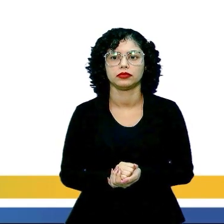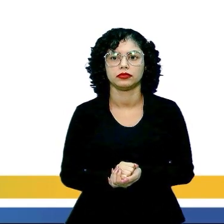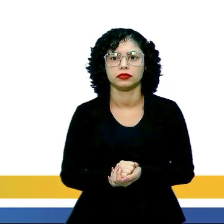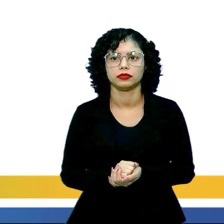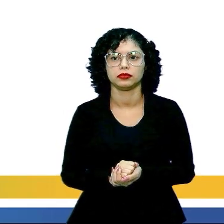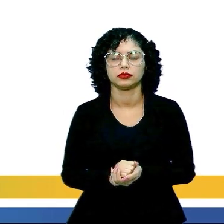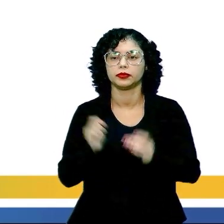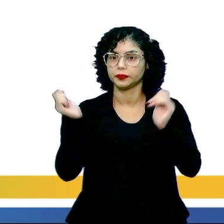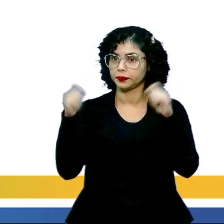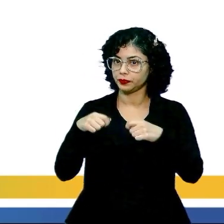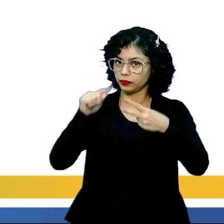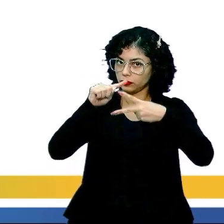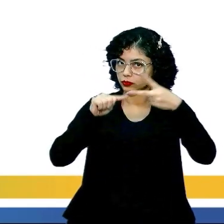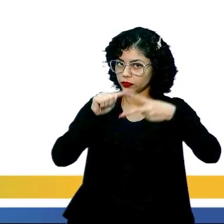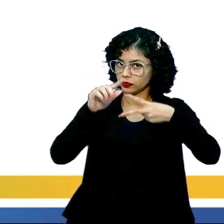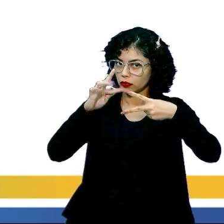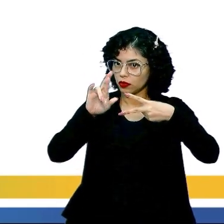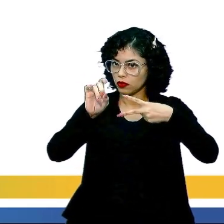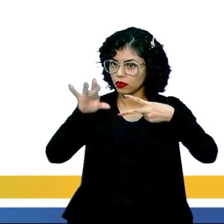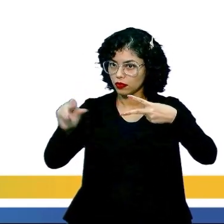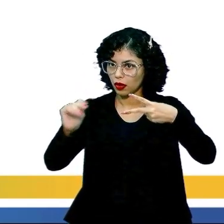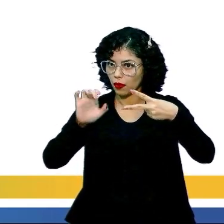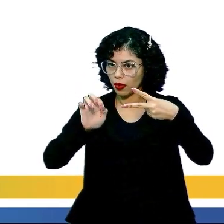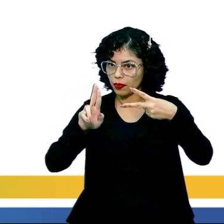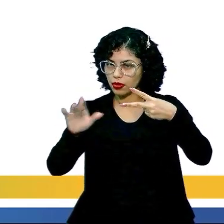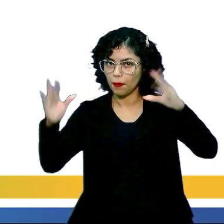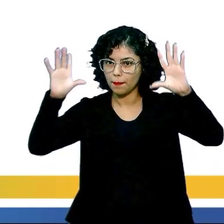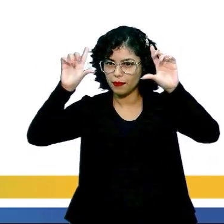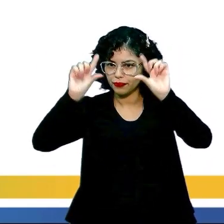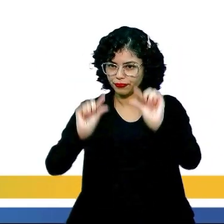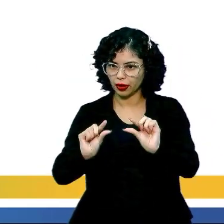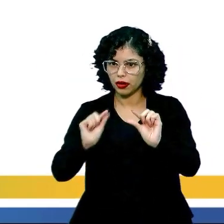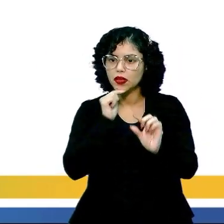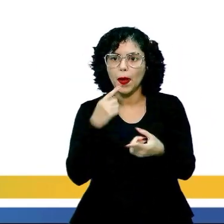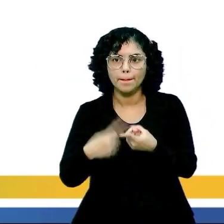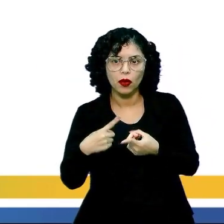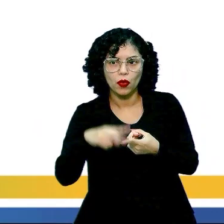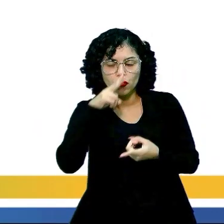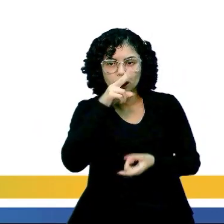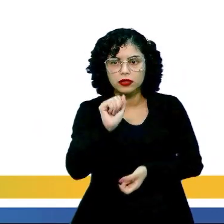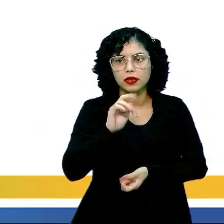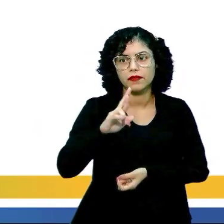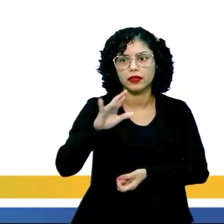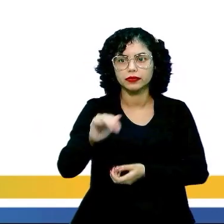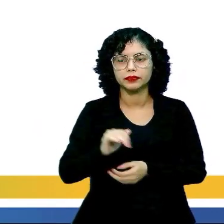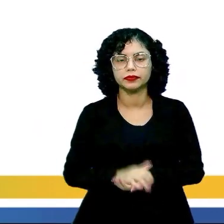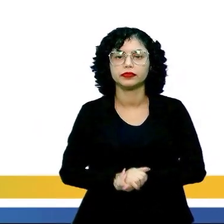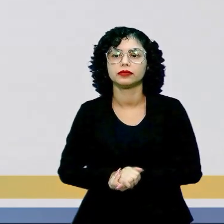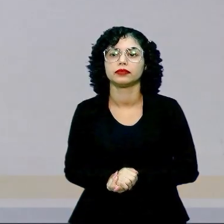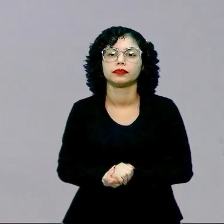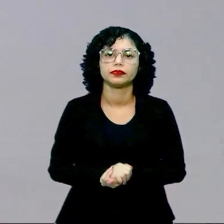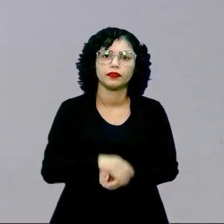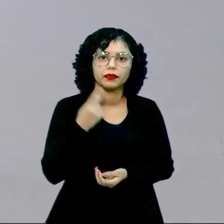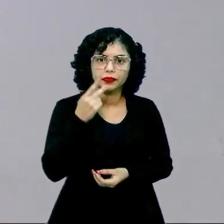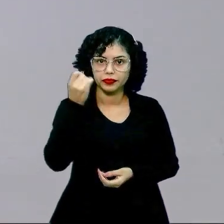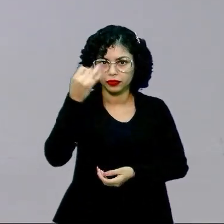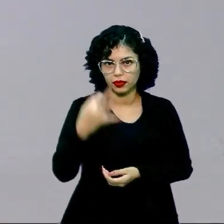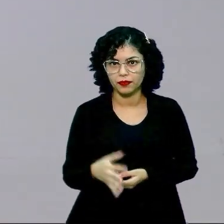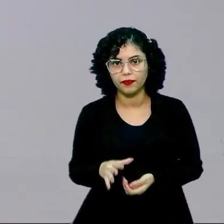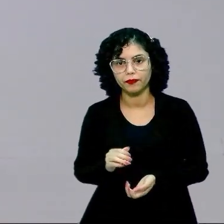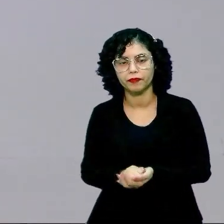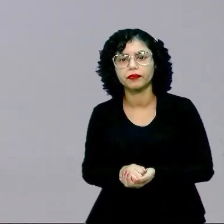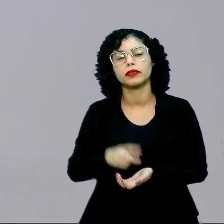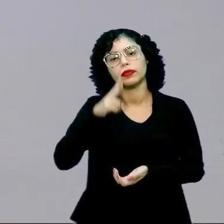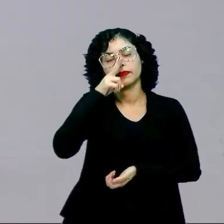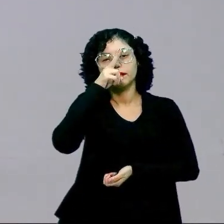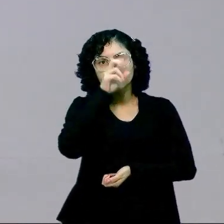Elas possuem ponto de fusão e de ebulição baixos, pois as forças de London são fracas. Então, foi exatamente aí que eu expliquei. Ó,